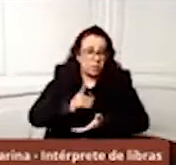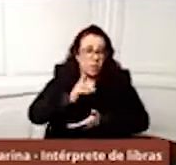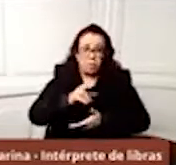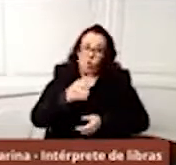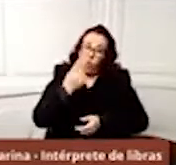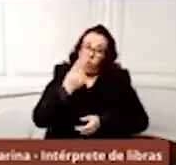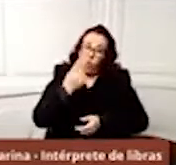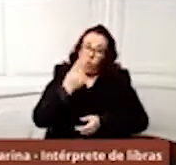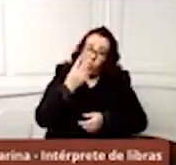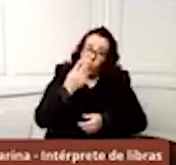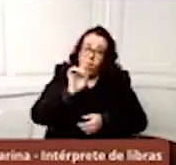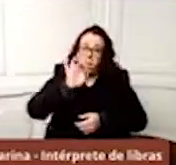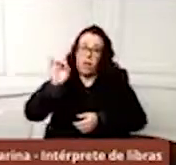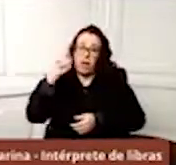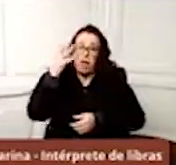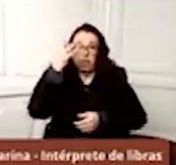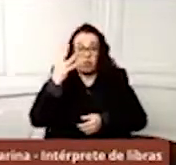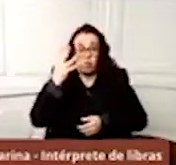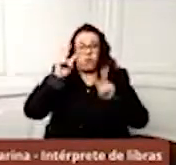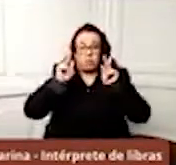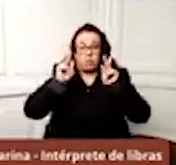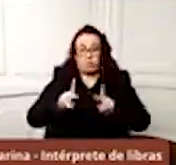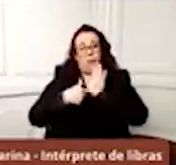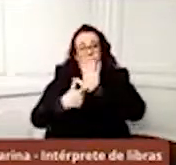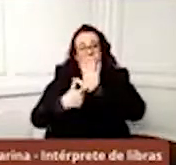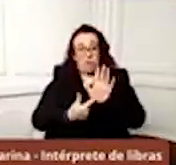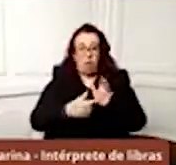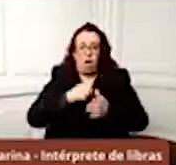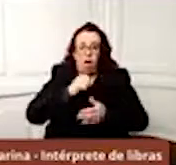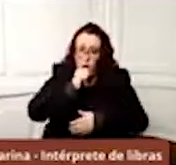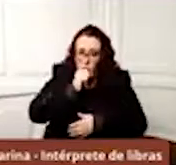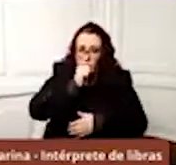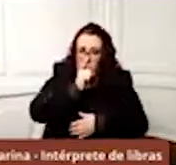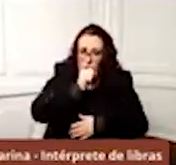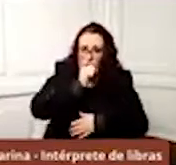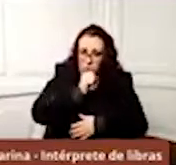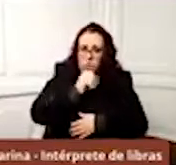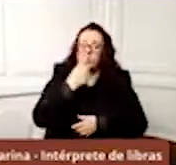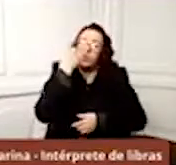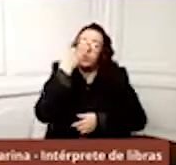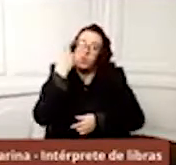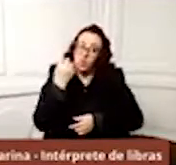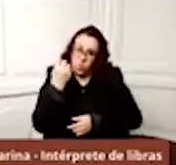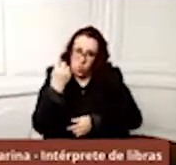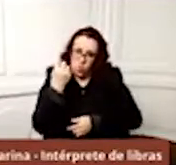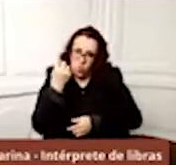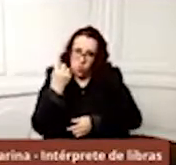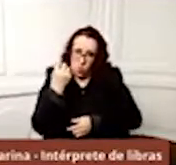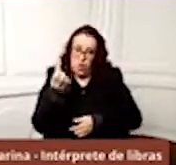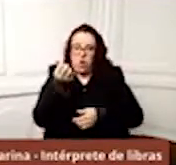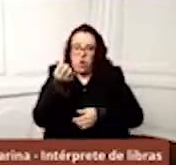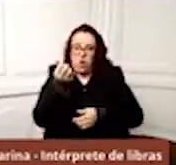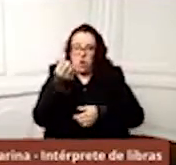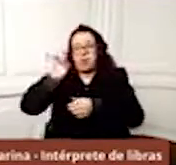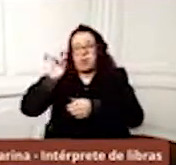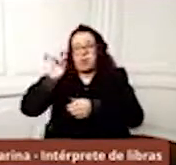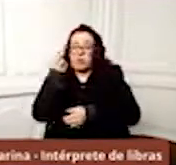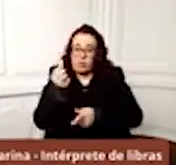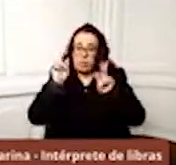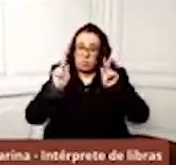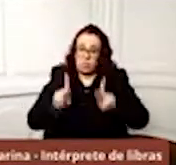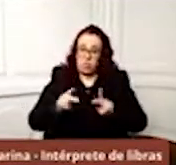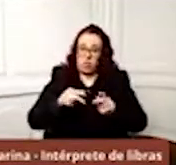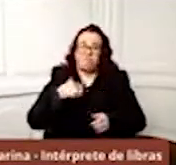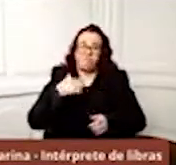coronavírus arredondando apresenta tosse. 1 de cada 6 casos de coronavírus no Rio Grande do Sul apresenta dor de